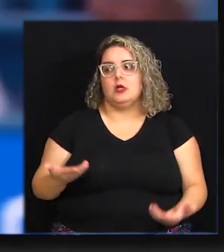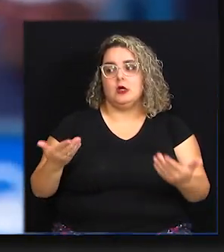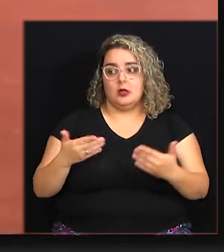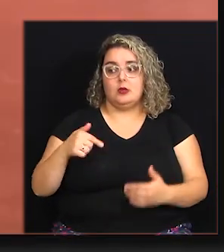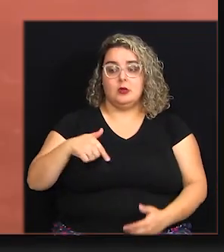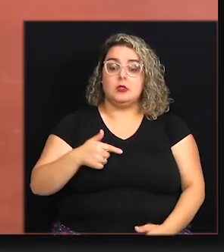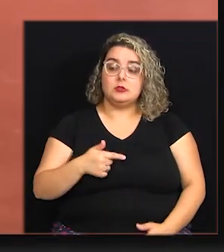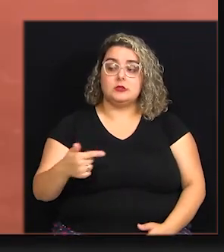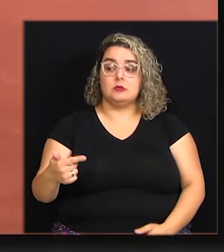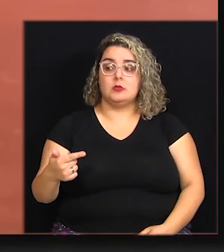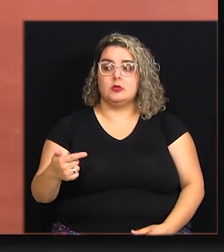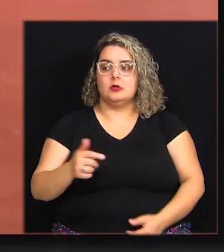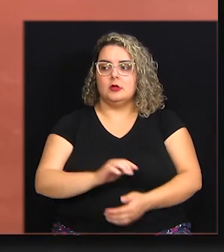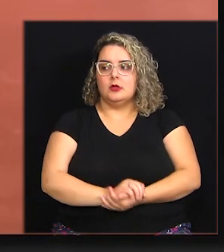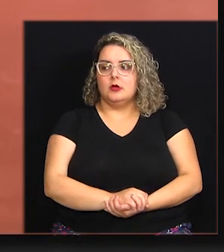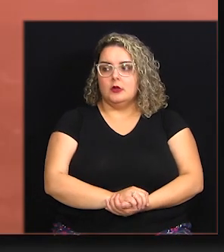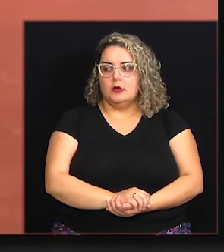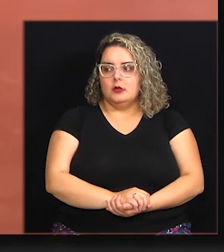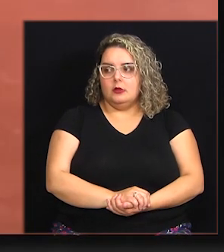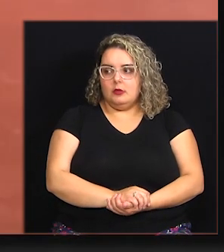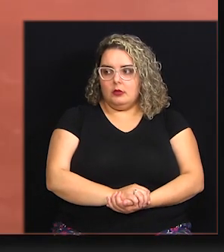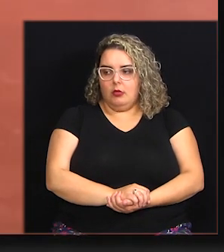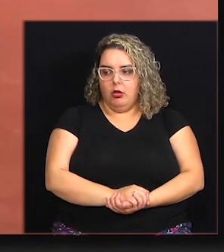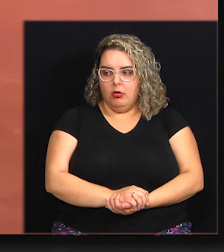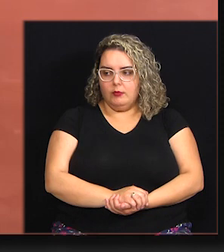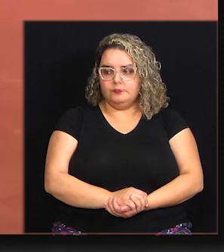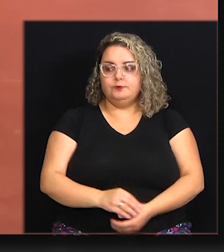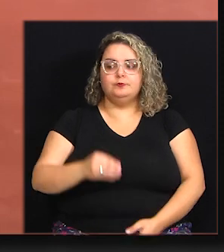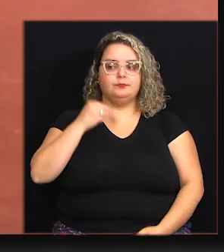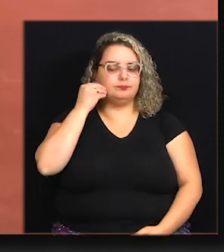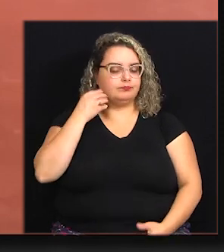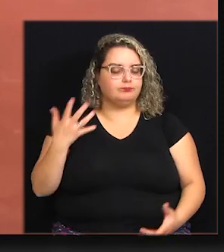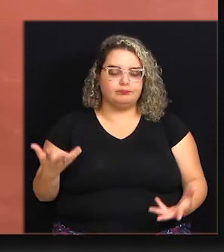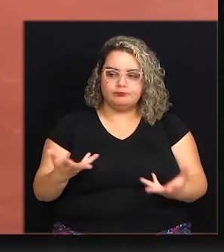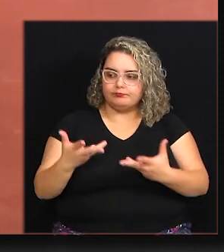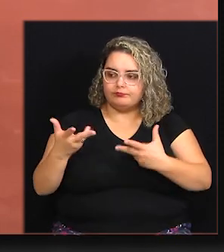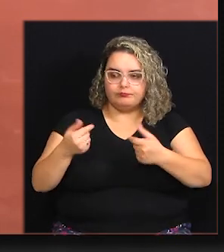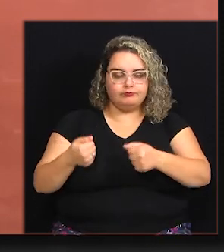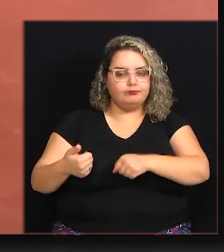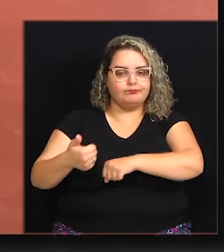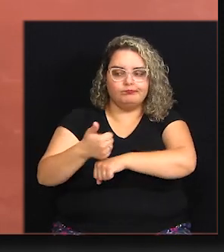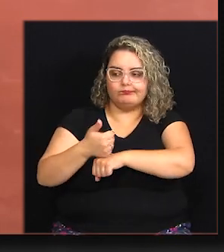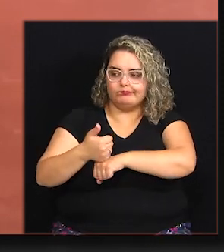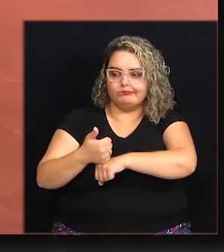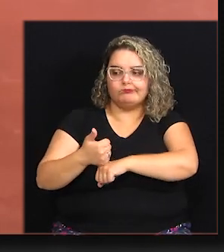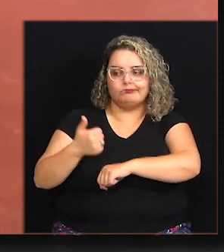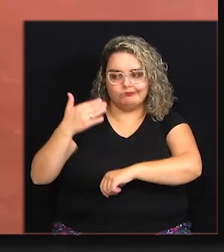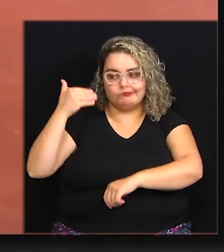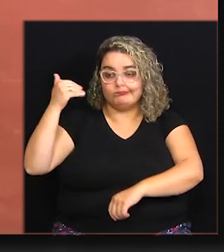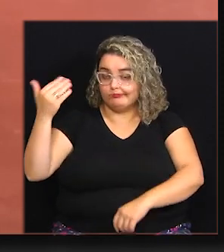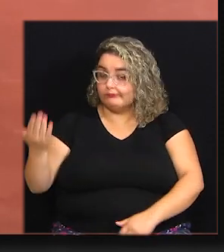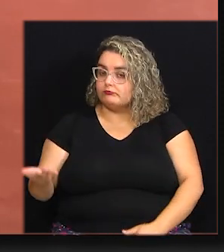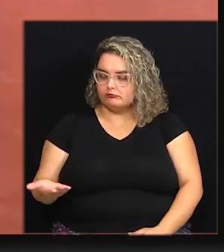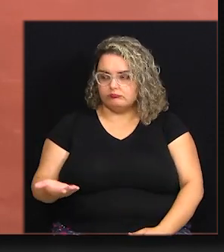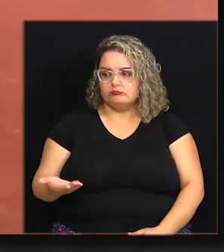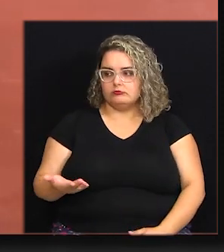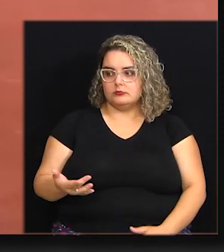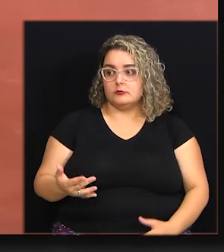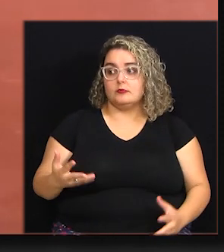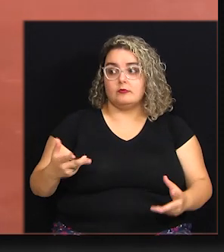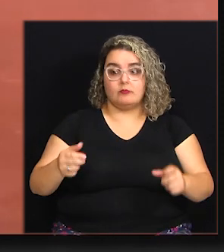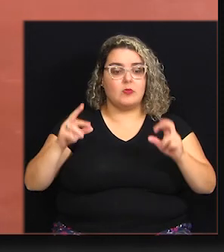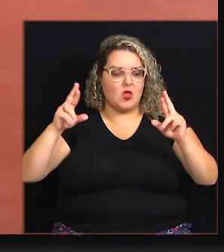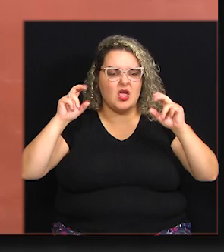agora, essa semana, o Challenger da IPCA, que já foi uma experiência incrível. E, pô, ainda mais jogando com todo